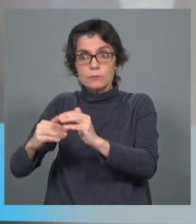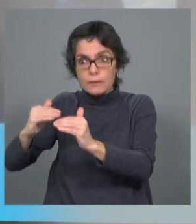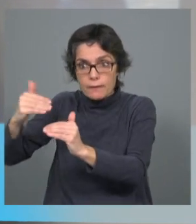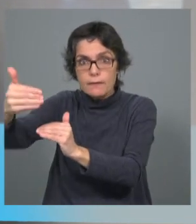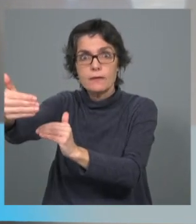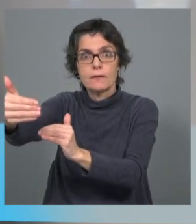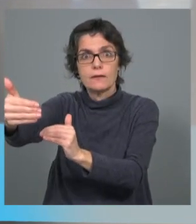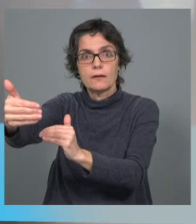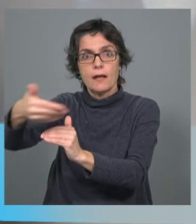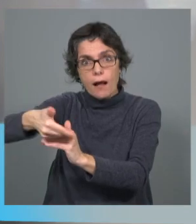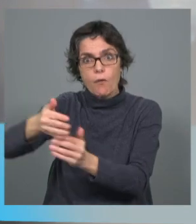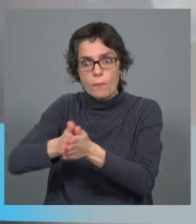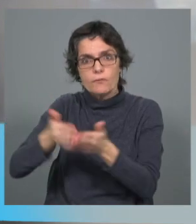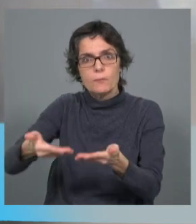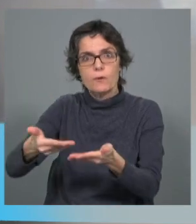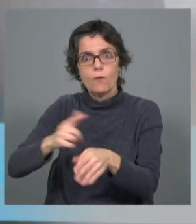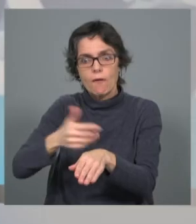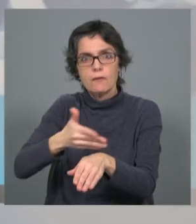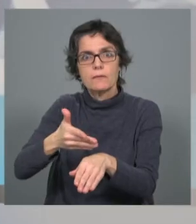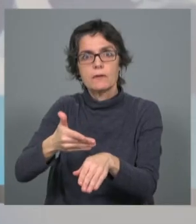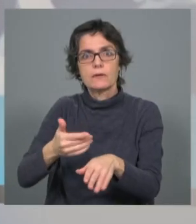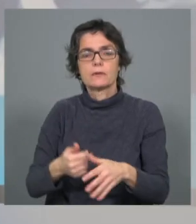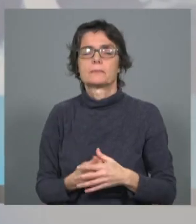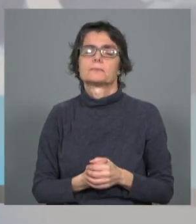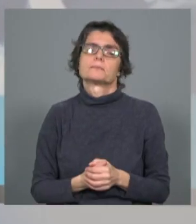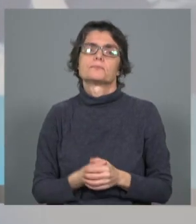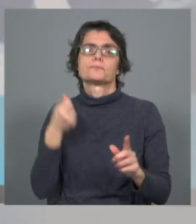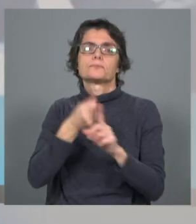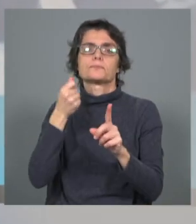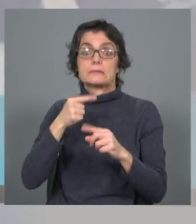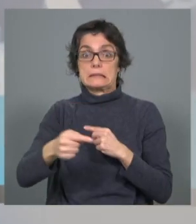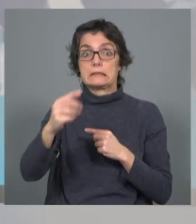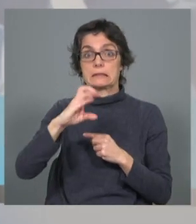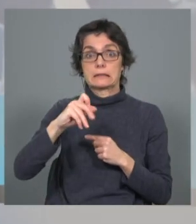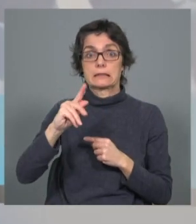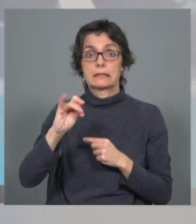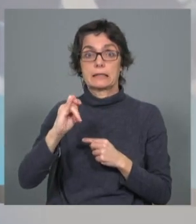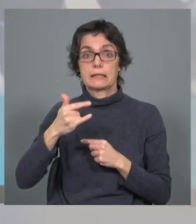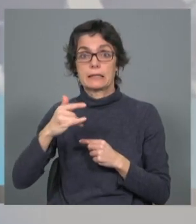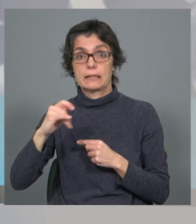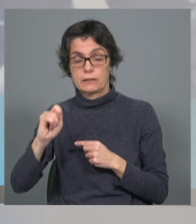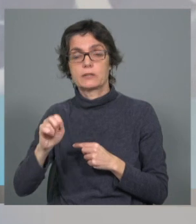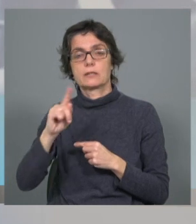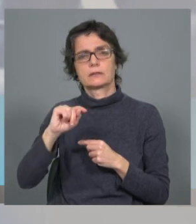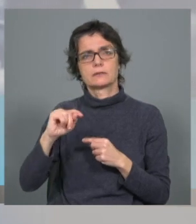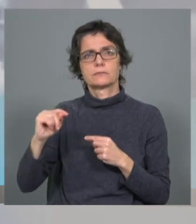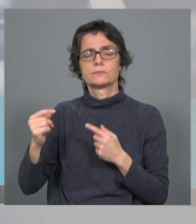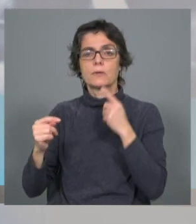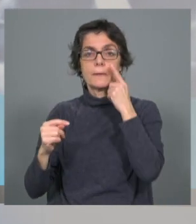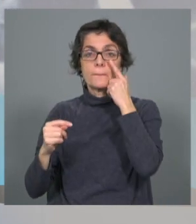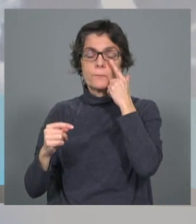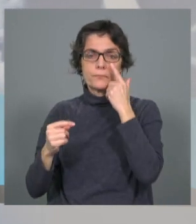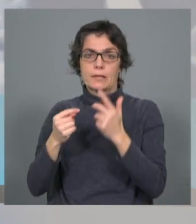mundo e de uma sociedade diferente. Fica esse desafio, nomeadamente para esta Semana Caritas e estes encontros que acontecem, mesmo